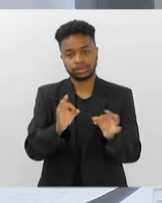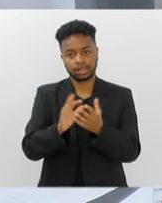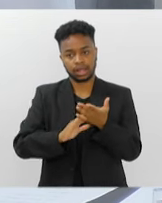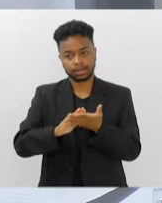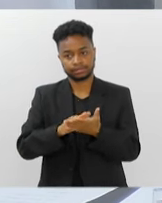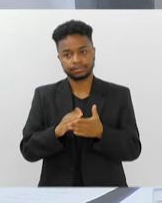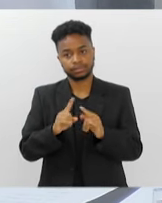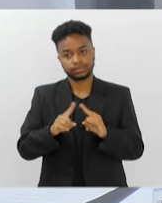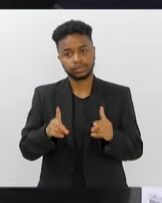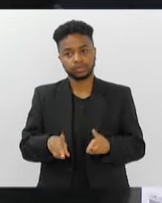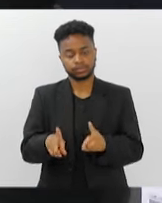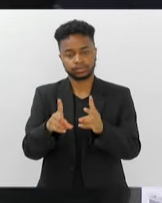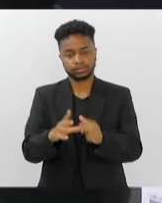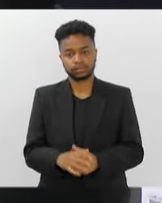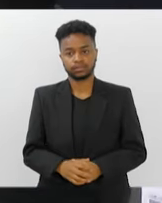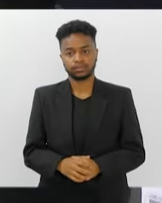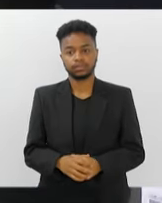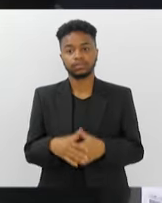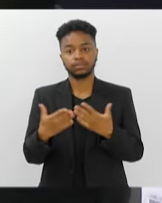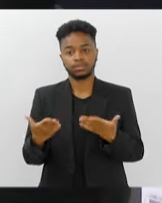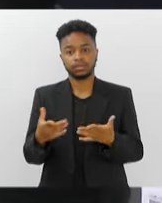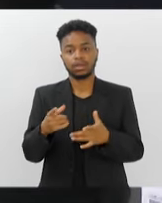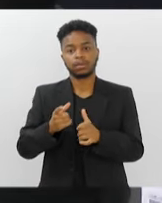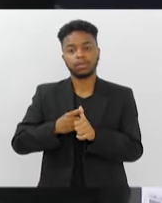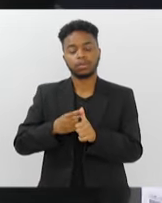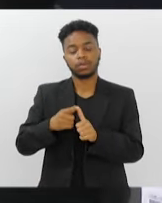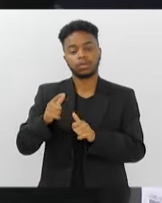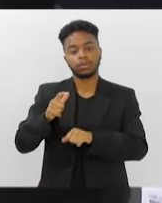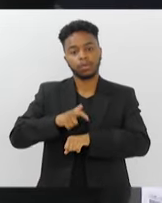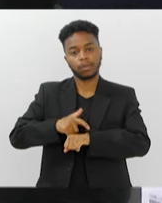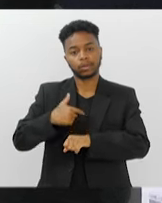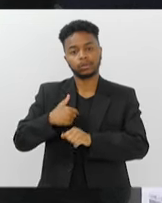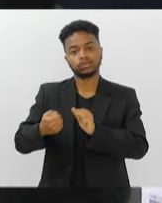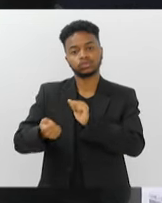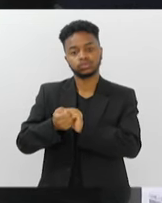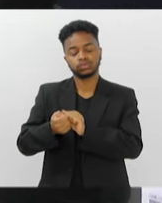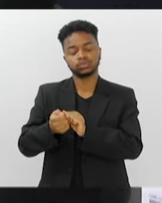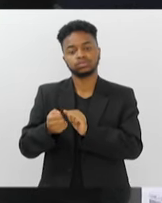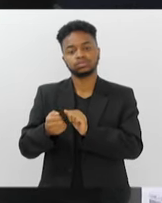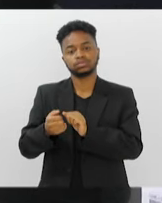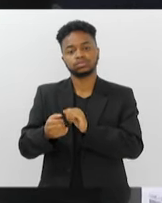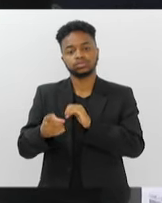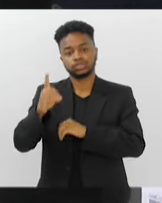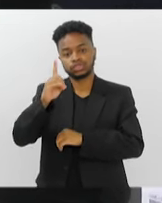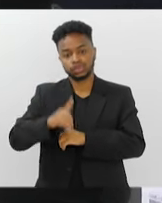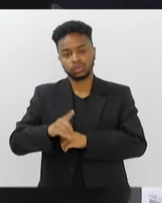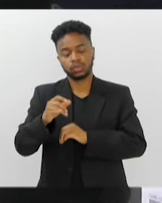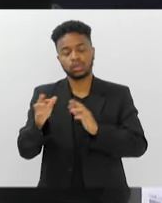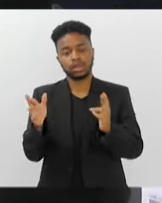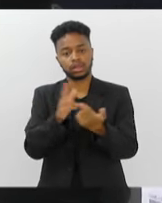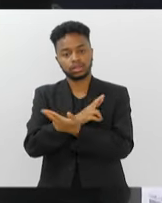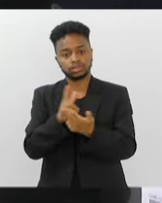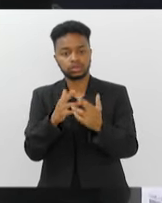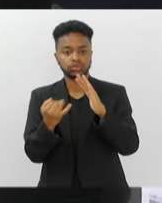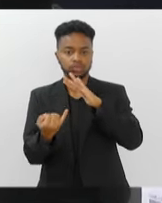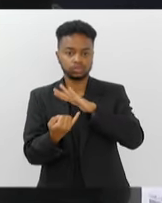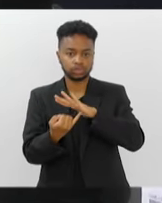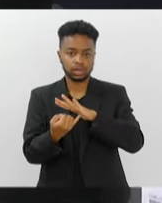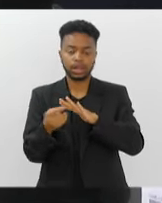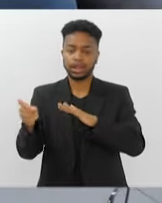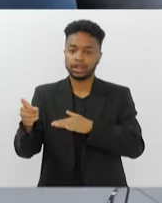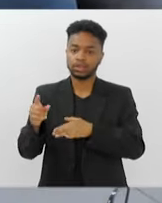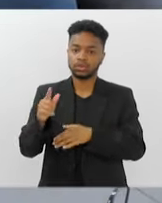prosseguindo secretário então da primeira vez eu tive com o diretor de relação institucional do evento Gustavo que me fez uma